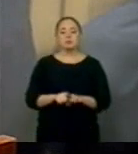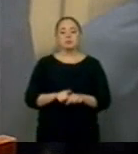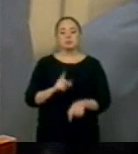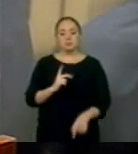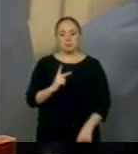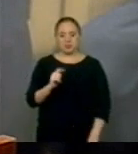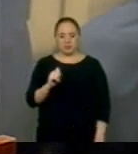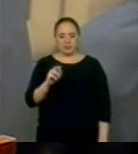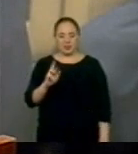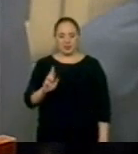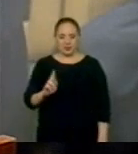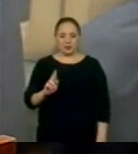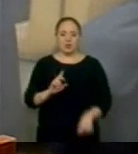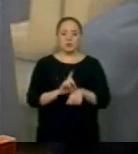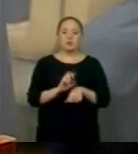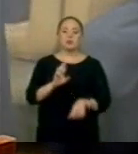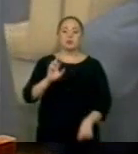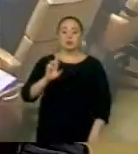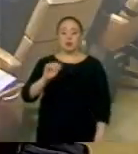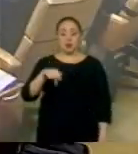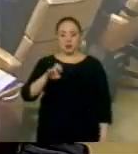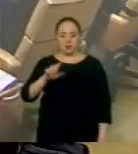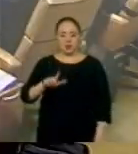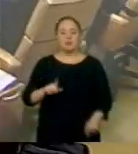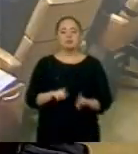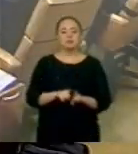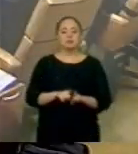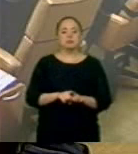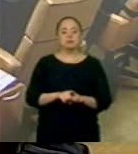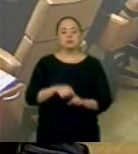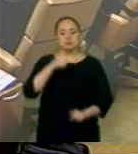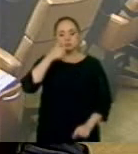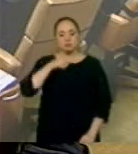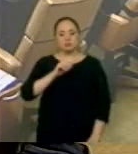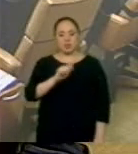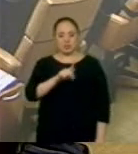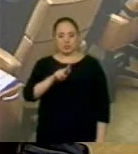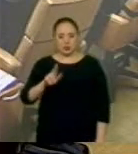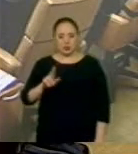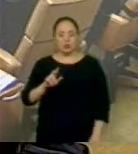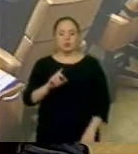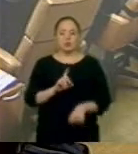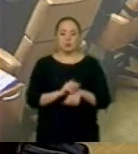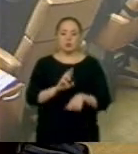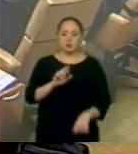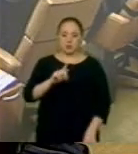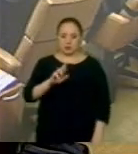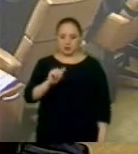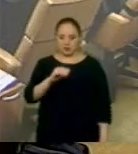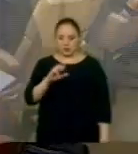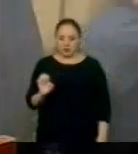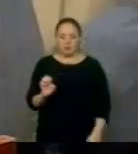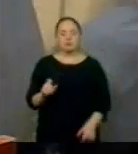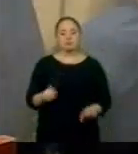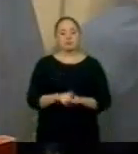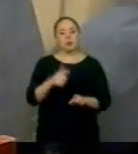República, doutora Raquel, senhora advogada-geral da União, doutora Grace, nobres colegas advogados que dividem hoje comigo